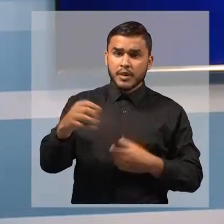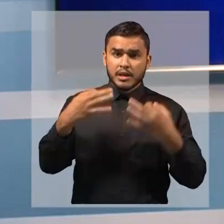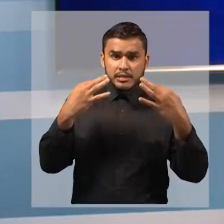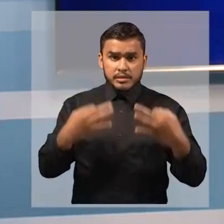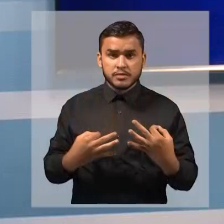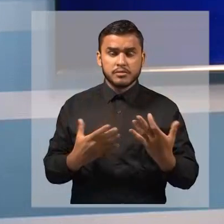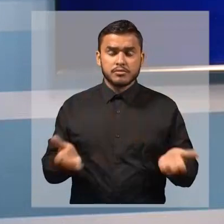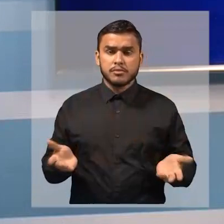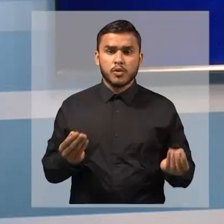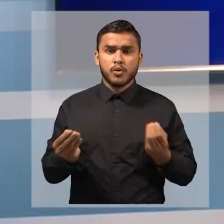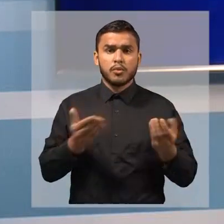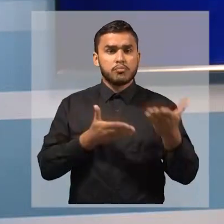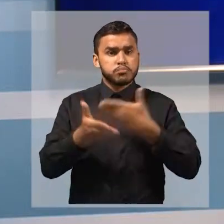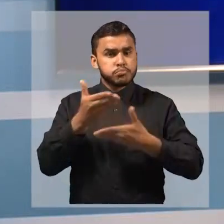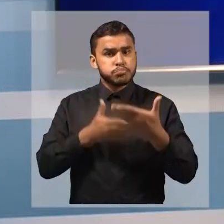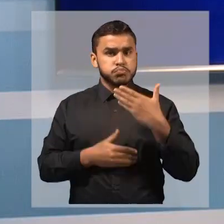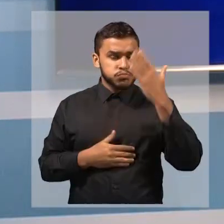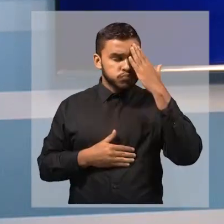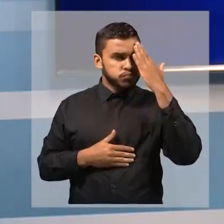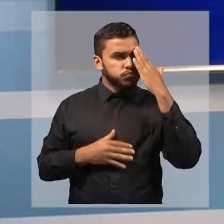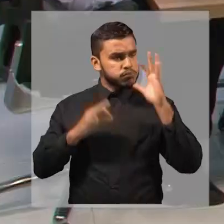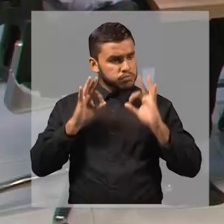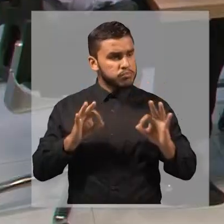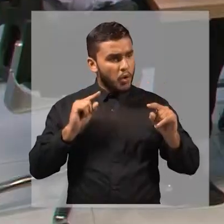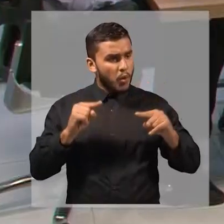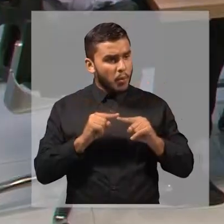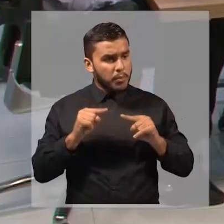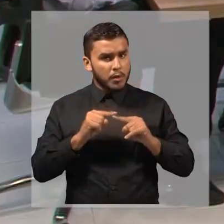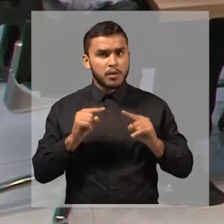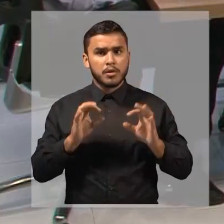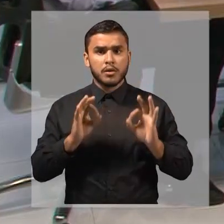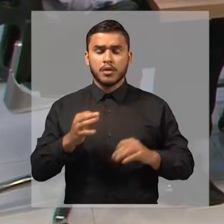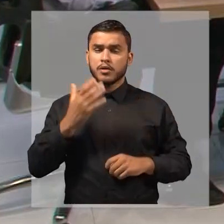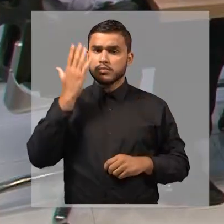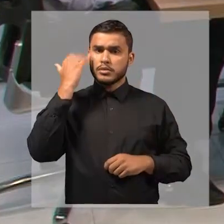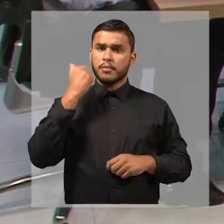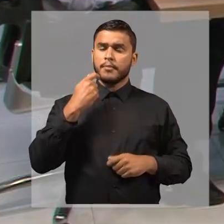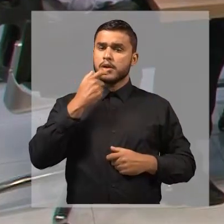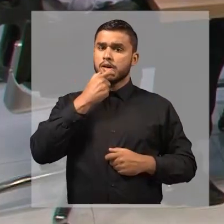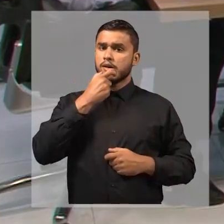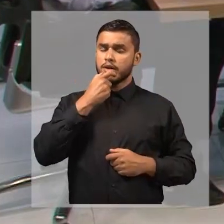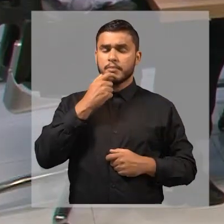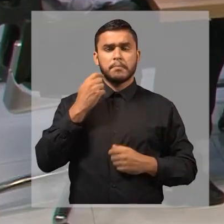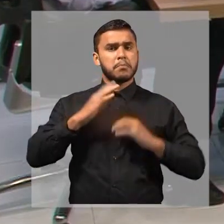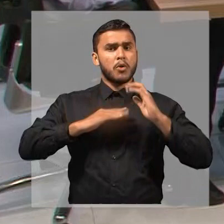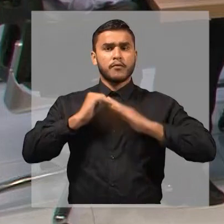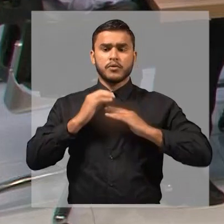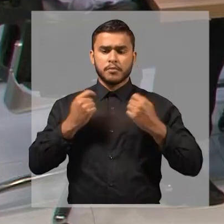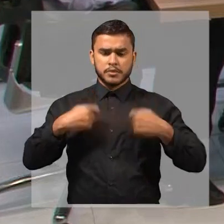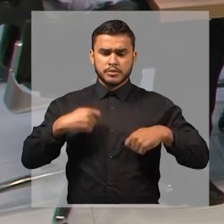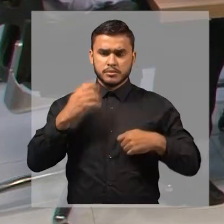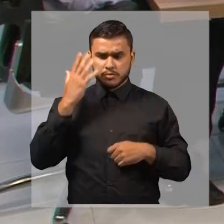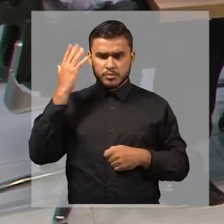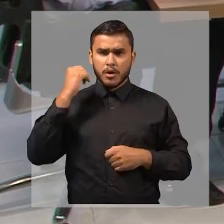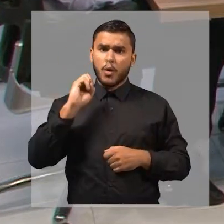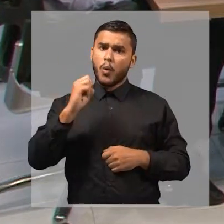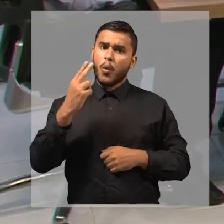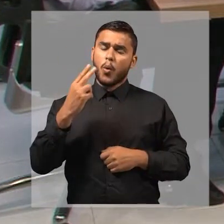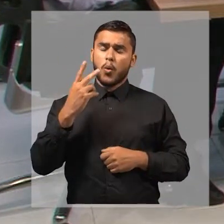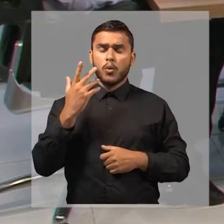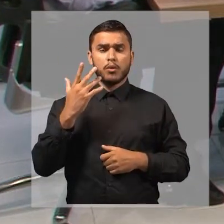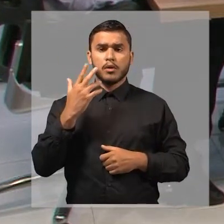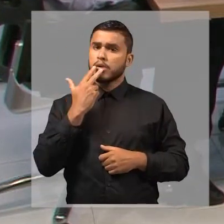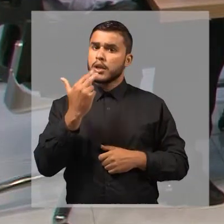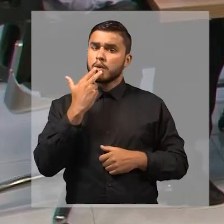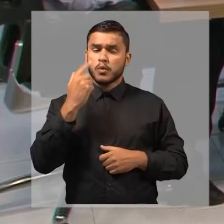está correta. Só o ministro que saiba a língua fluentemente, seja o inglês, seja